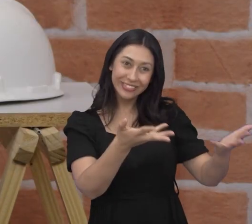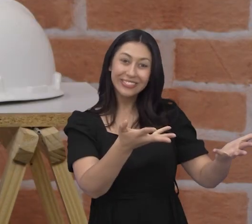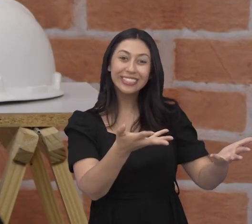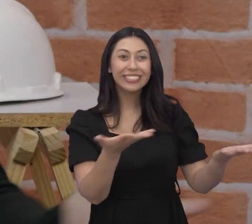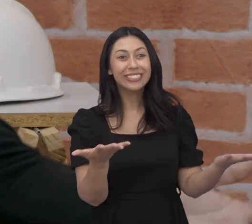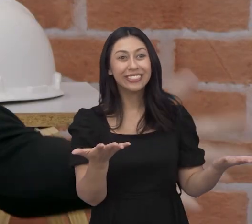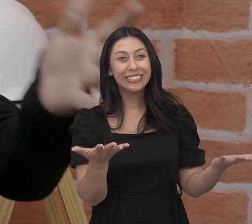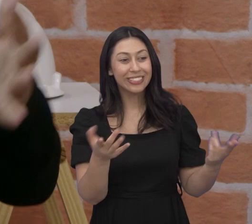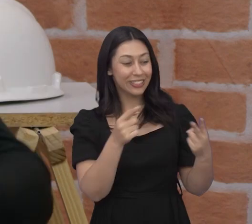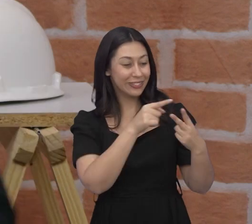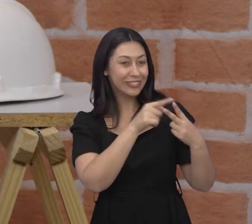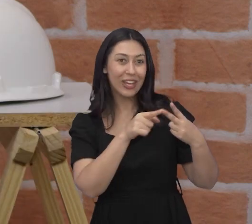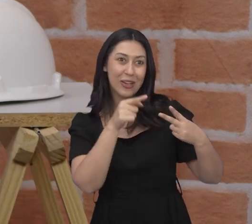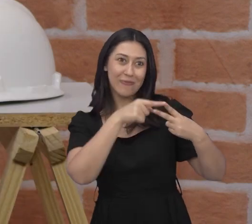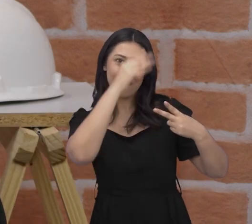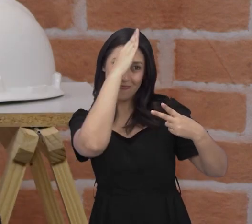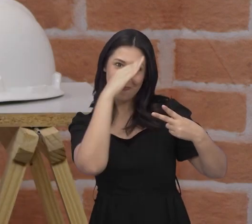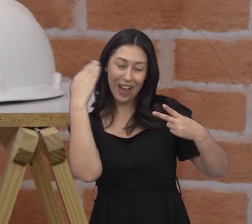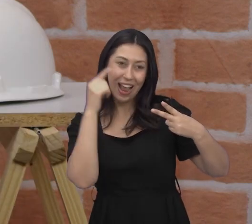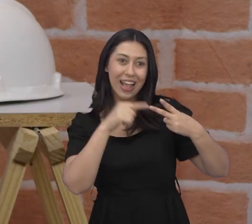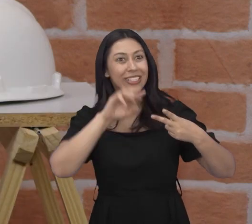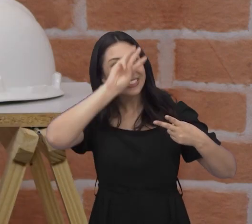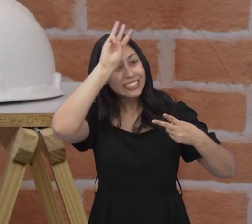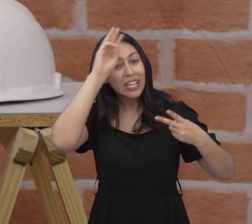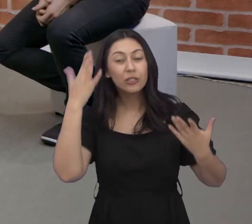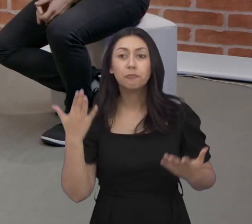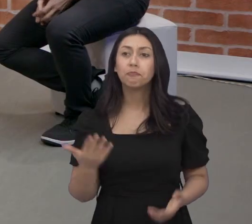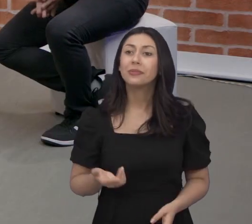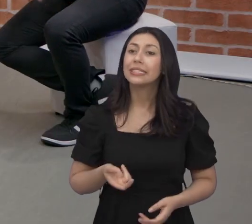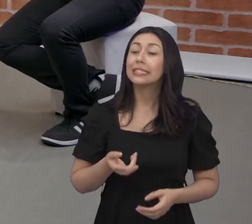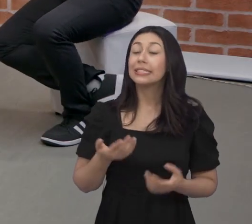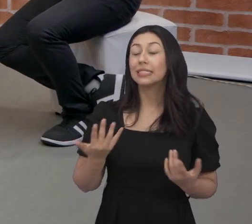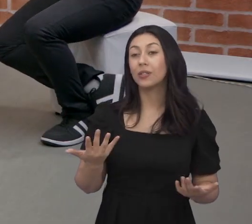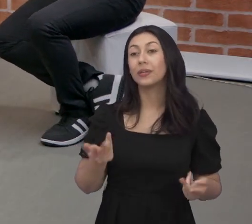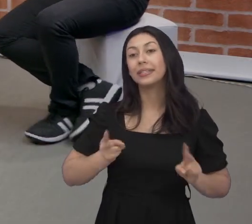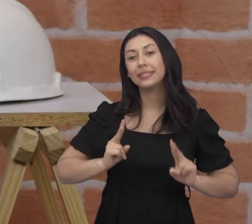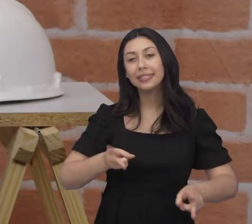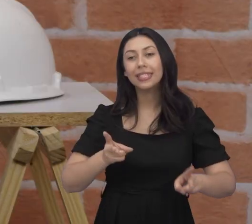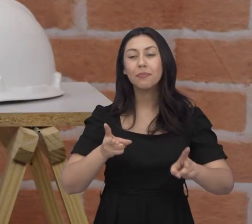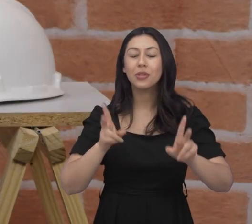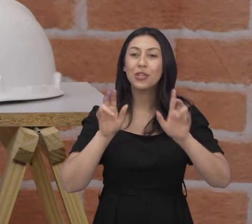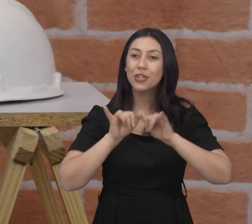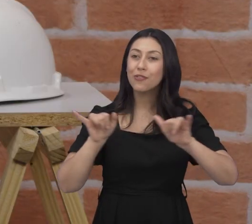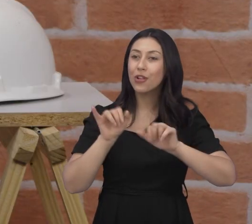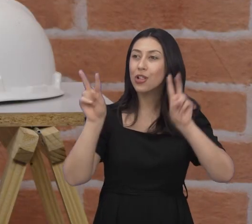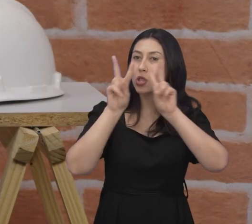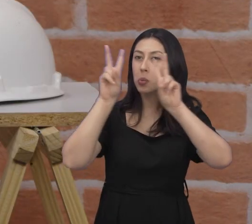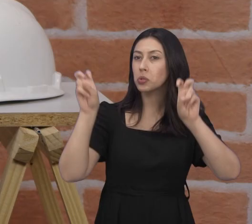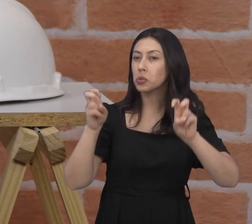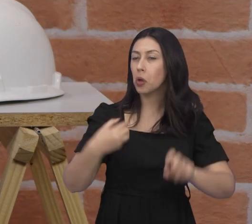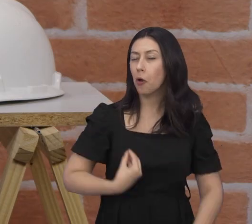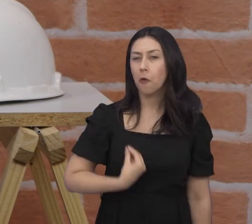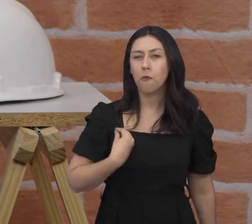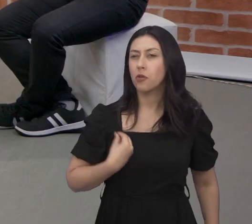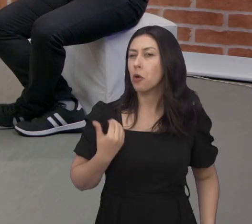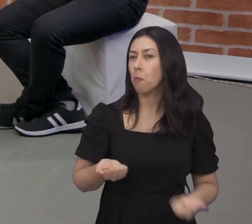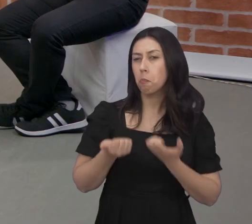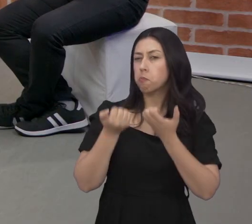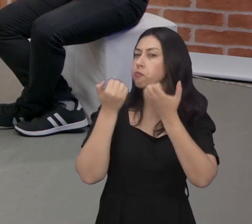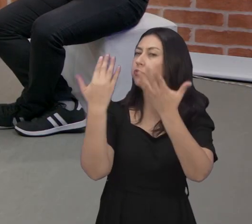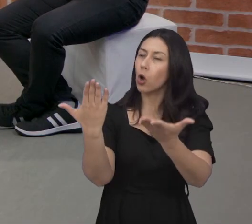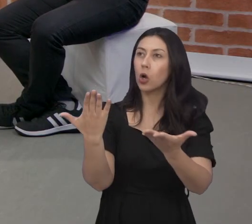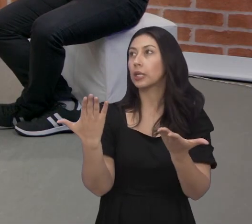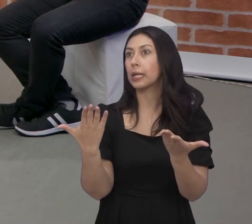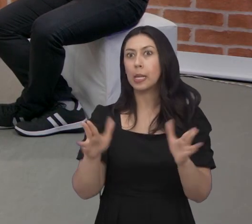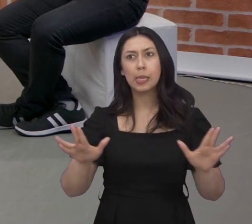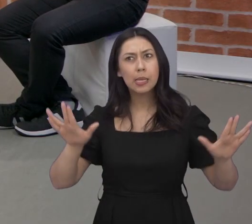convite, viu? Tanto você, Marvel, Thiago, obrigado, viu? Ô, Renato, Sucesso. toda vez que a gente fala sobre vida fora da Terra, existência